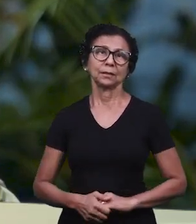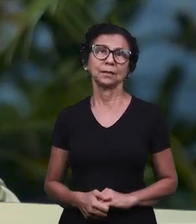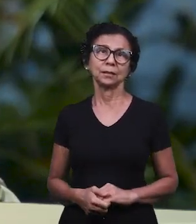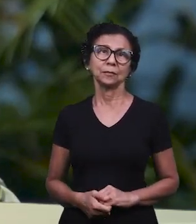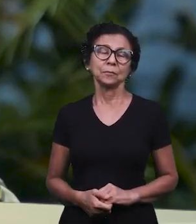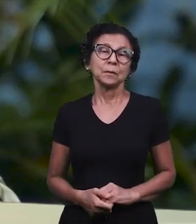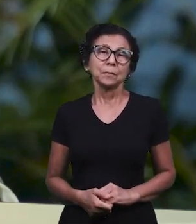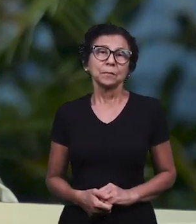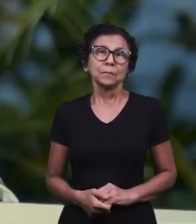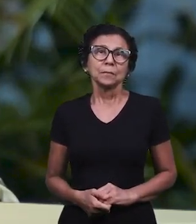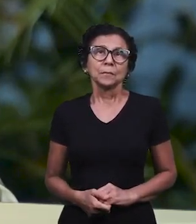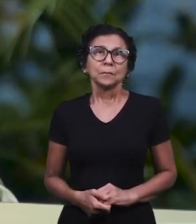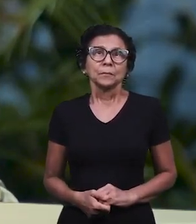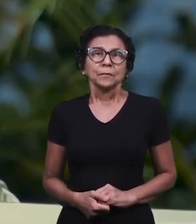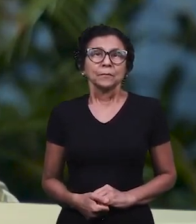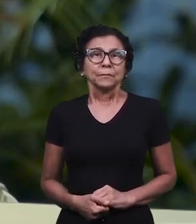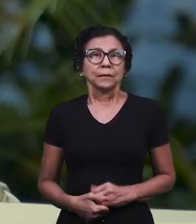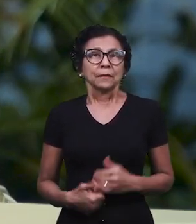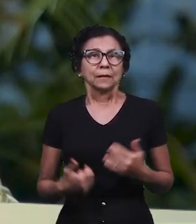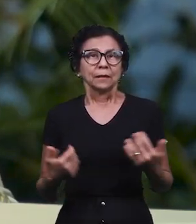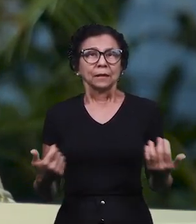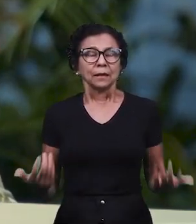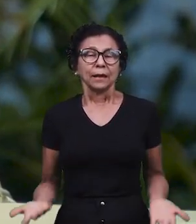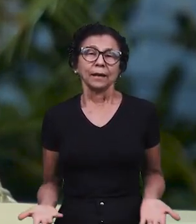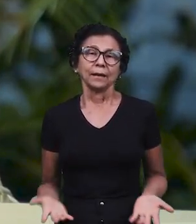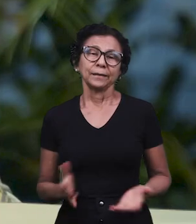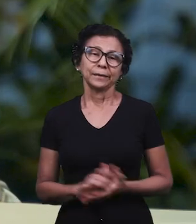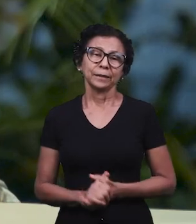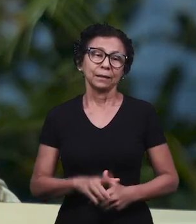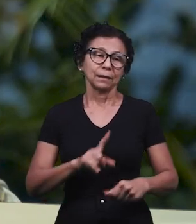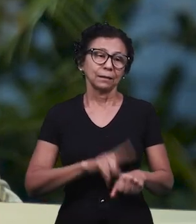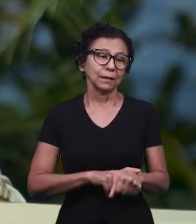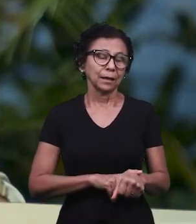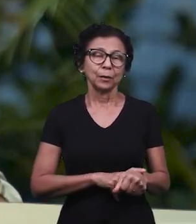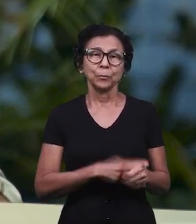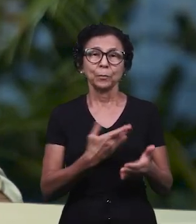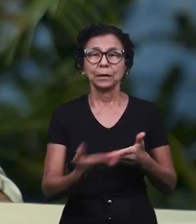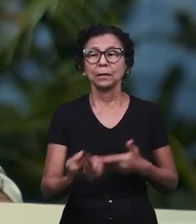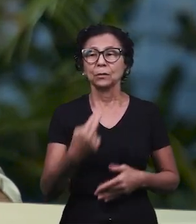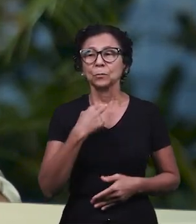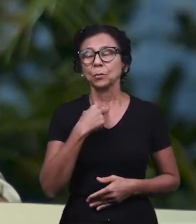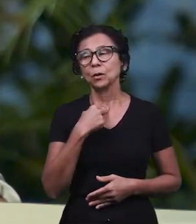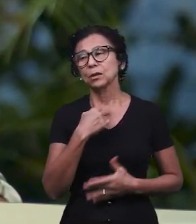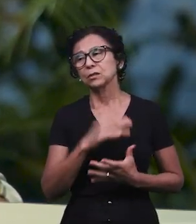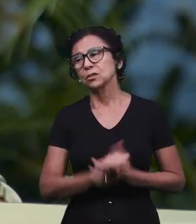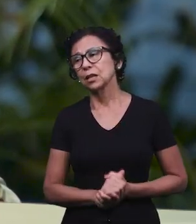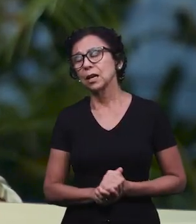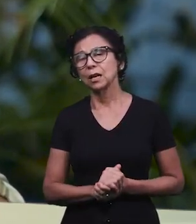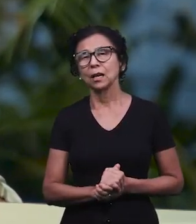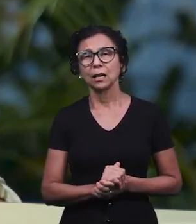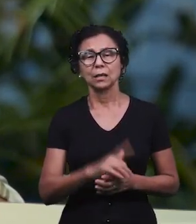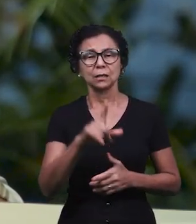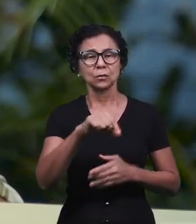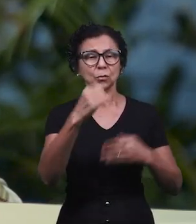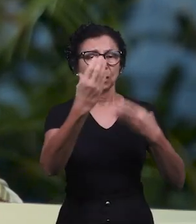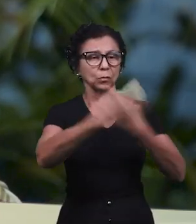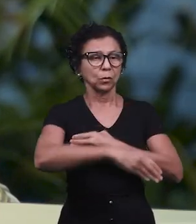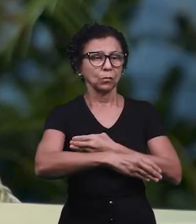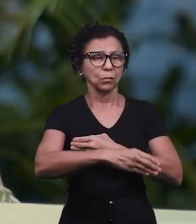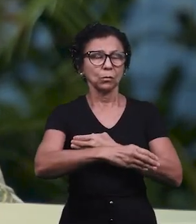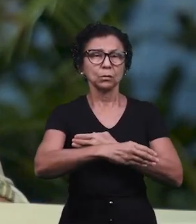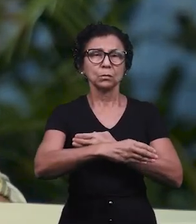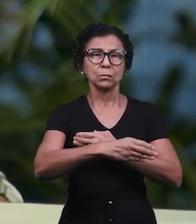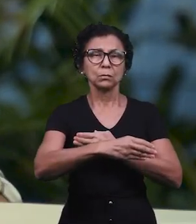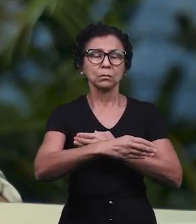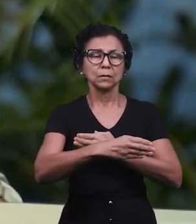e a gente não pode ficar perdendo tempo. Eu vou fazer um concurso A, eu não me interessei, eu não passei, eu desanimei, agora eu vou